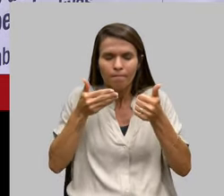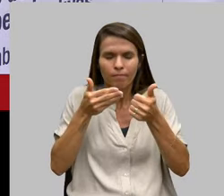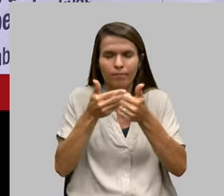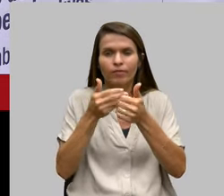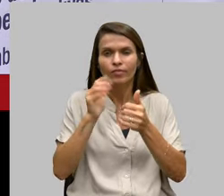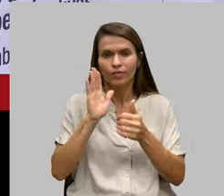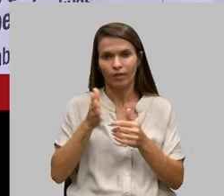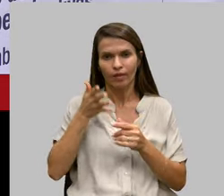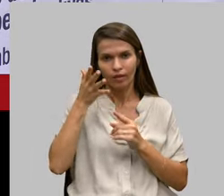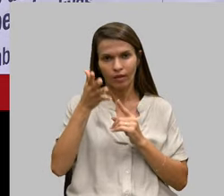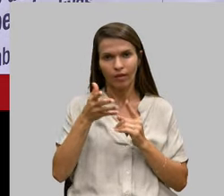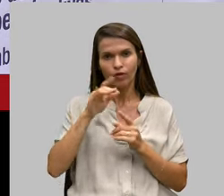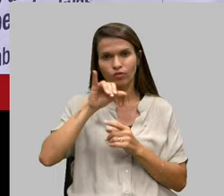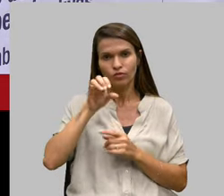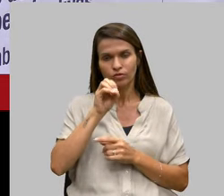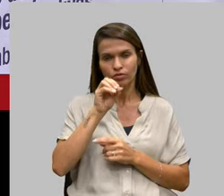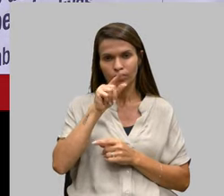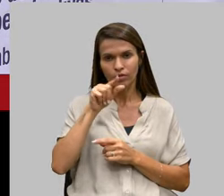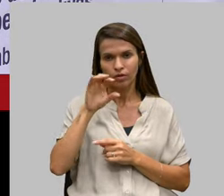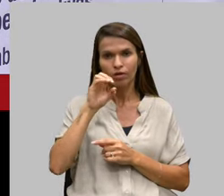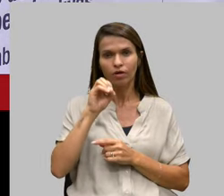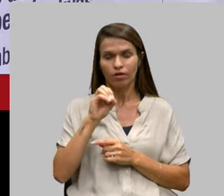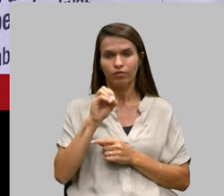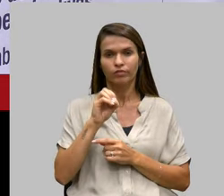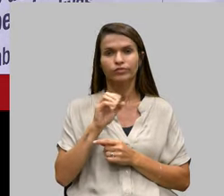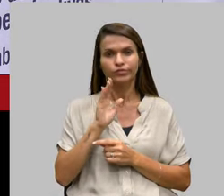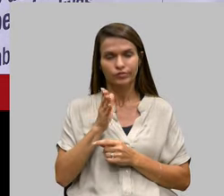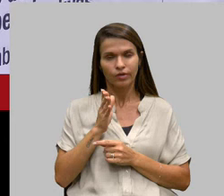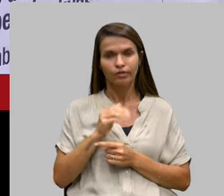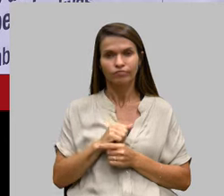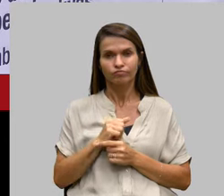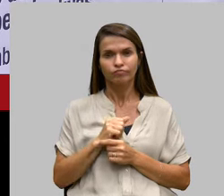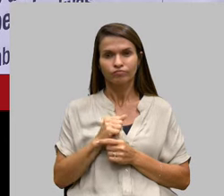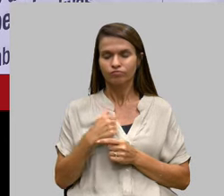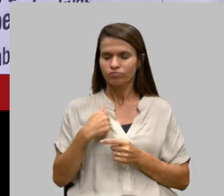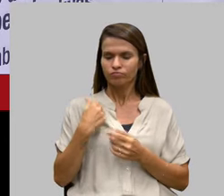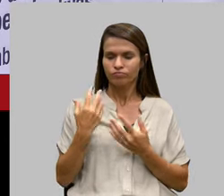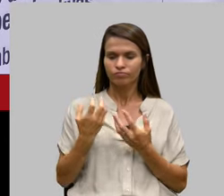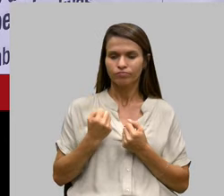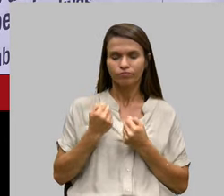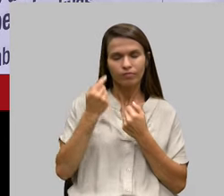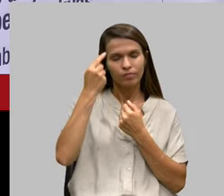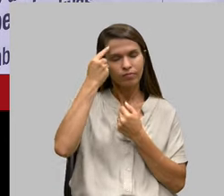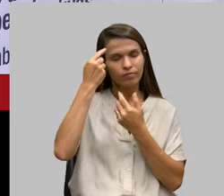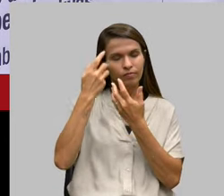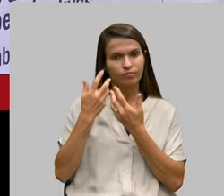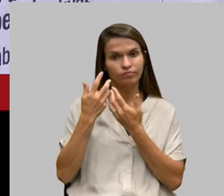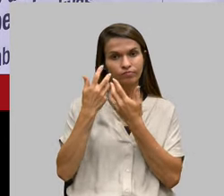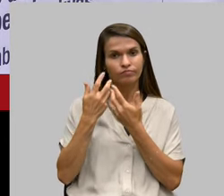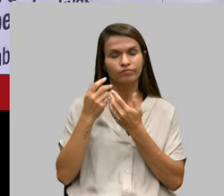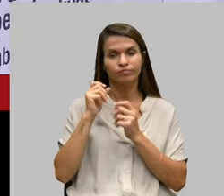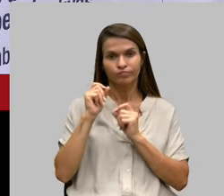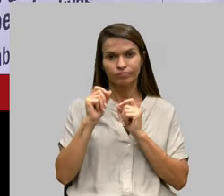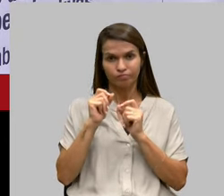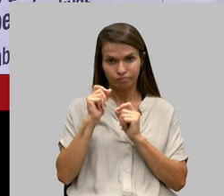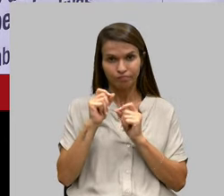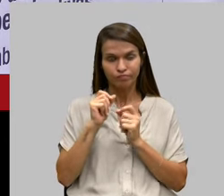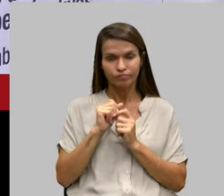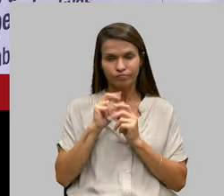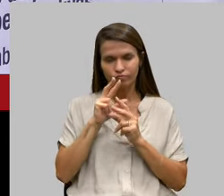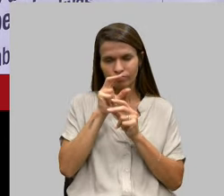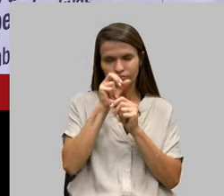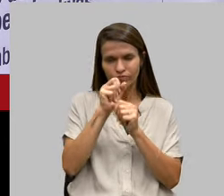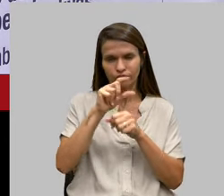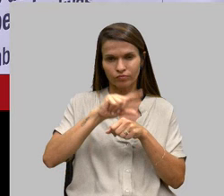dito pelo João agora H pouco nós desenvolvemos aqui um pensamento que ele vigora sobre o